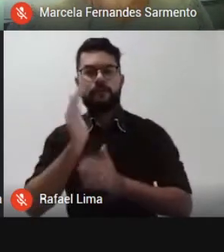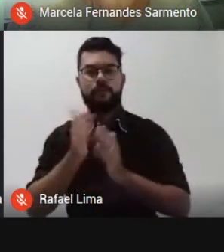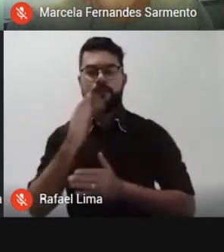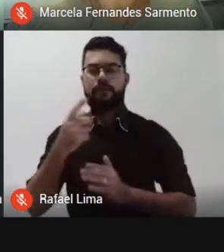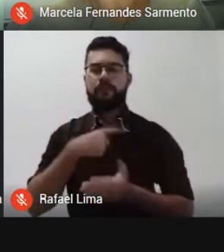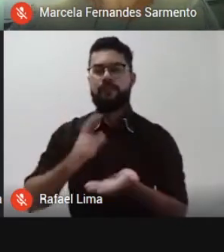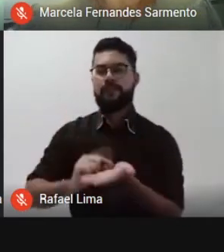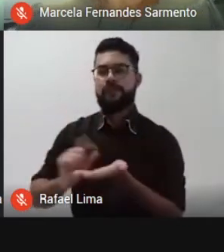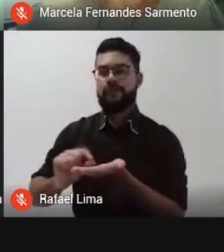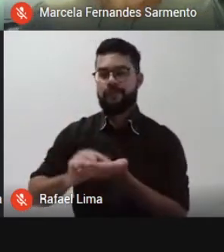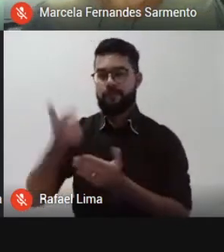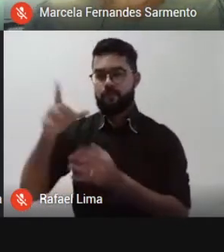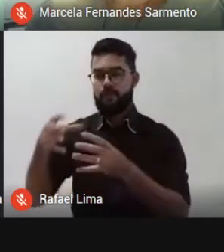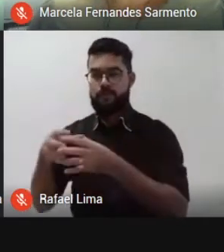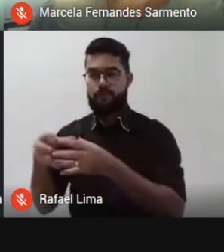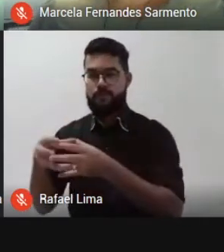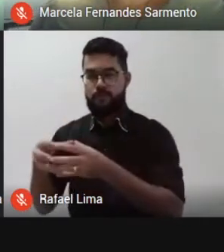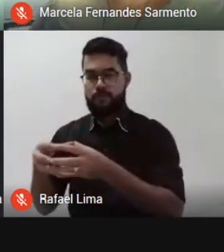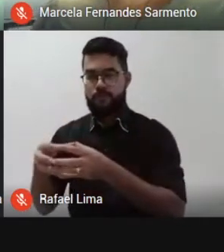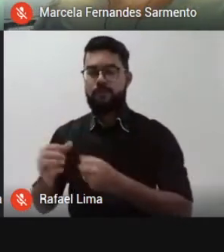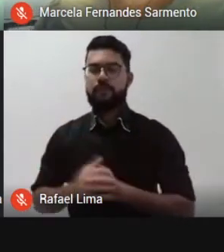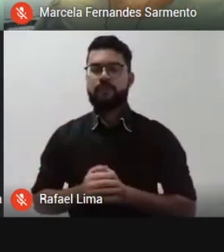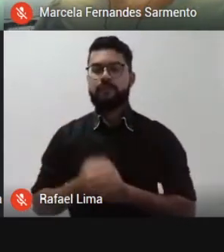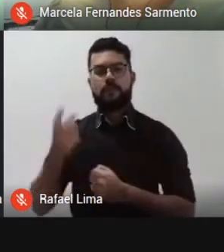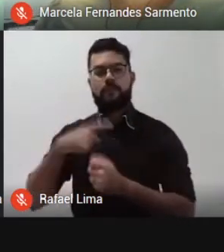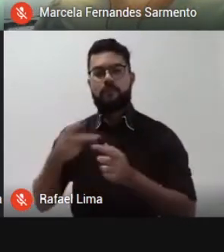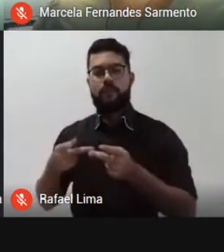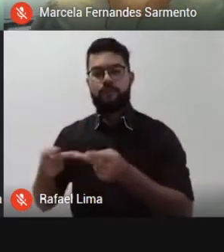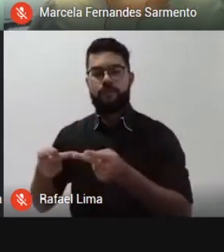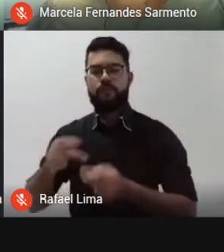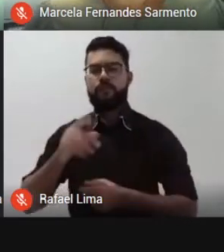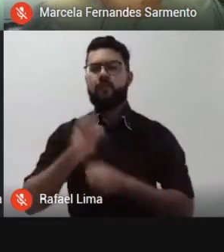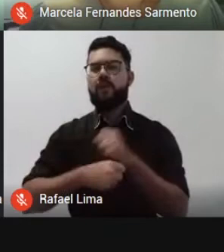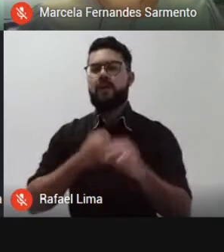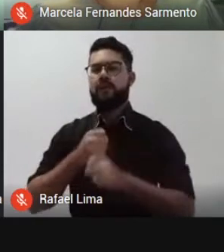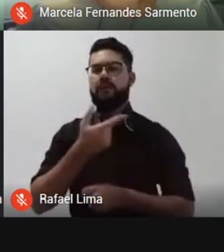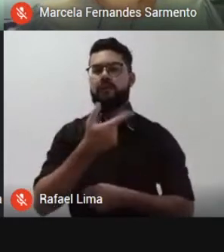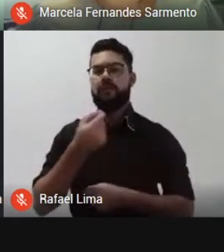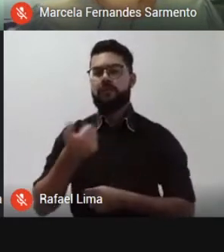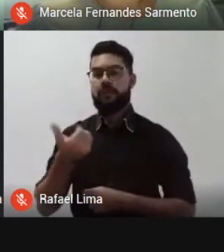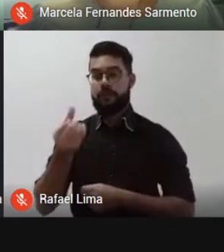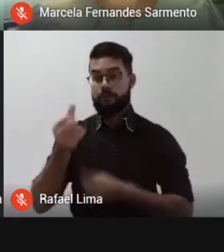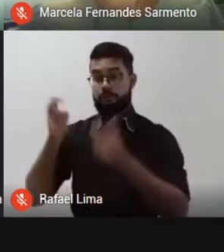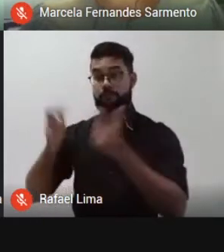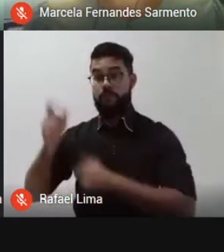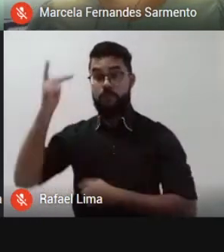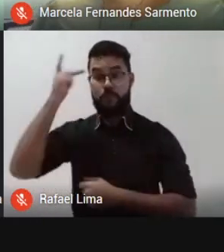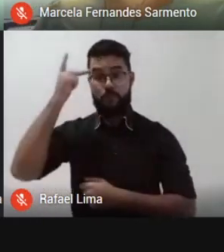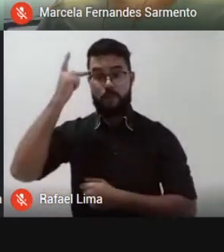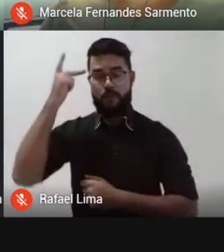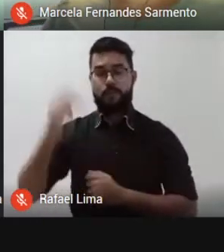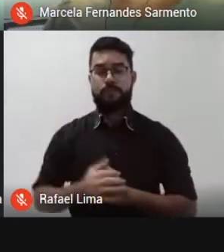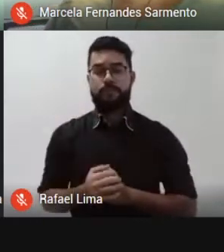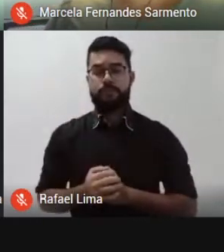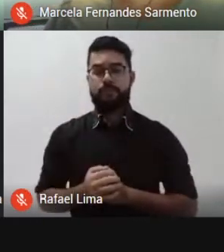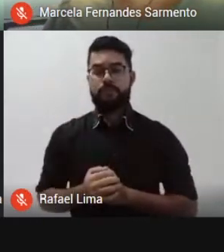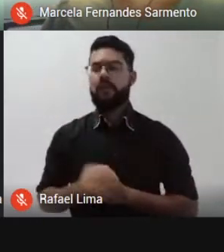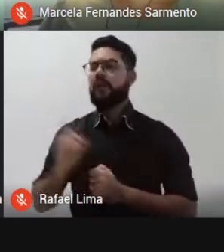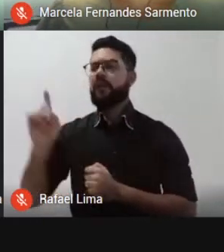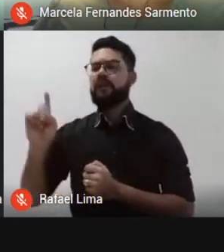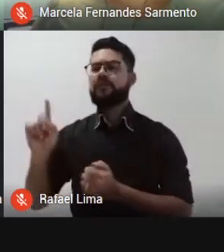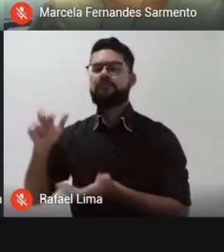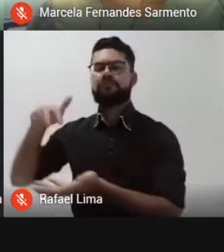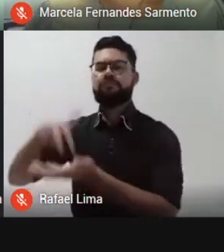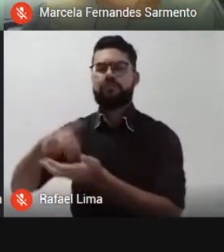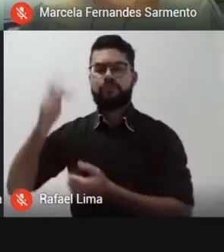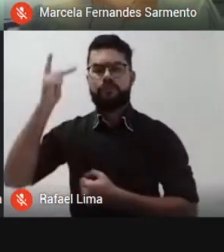nós fazemos parte, que é o GPMAC, em 2016, lá na cidade de São Paulo. Na cidade de São Paulo, eles se depararam